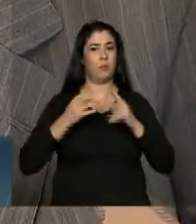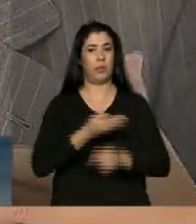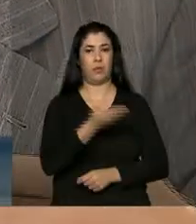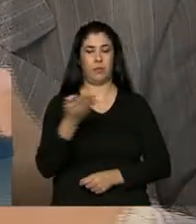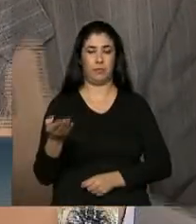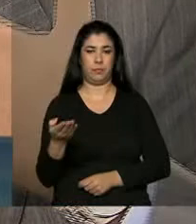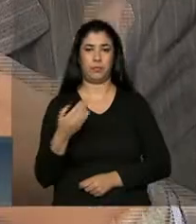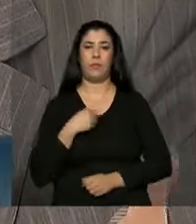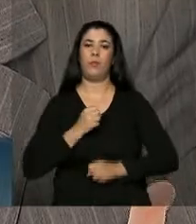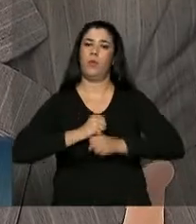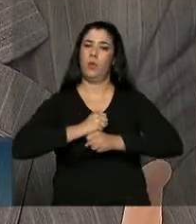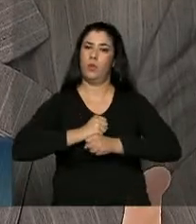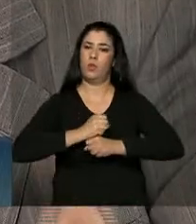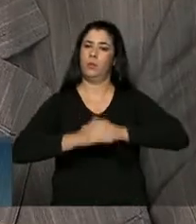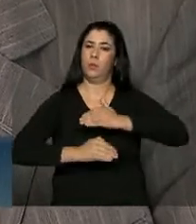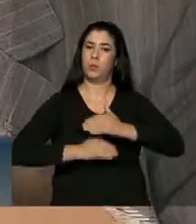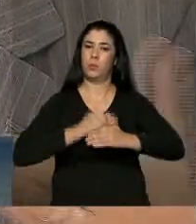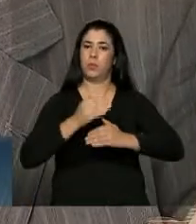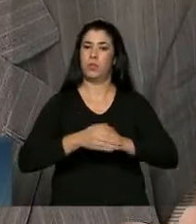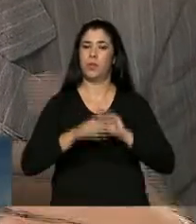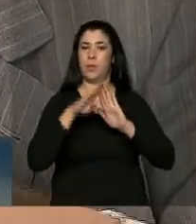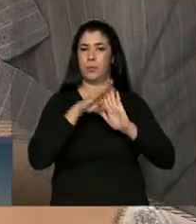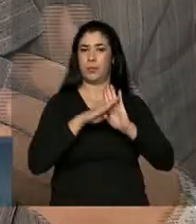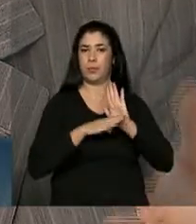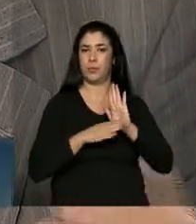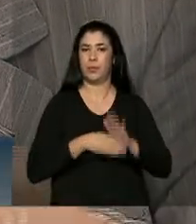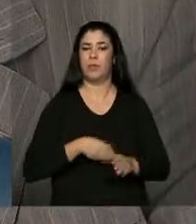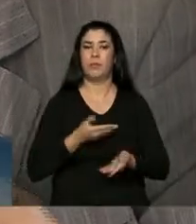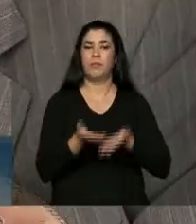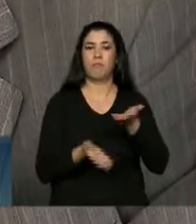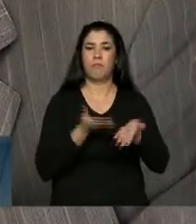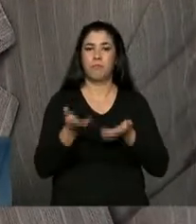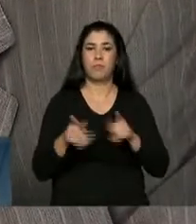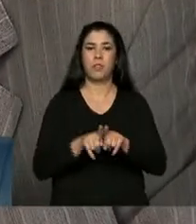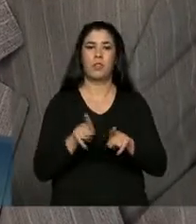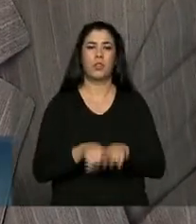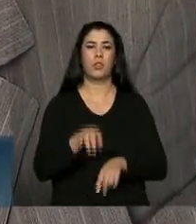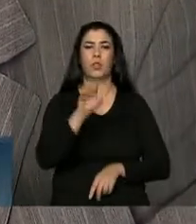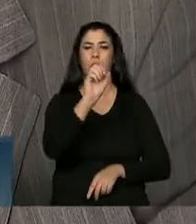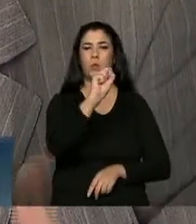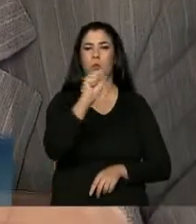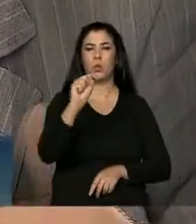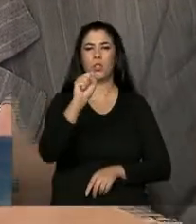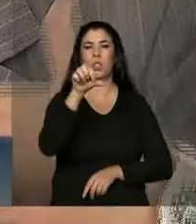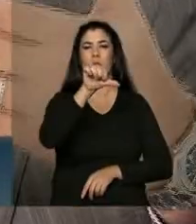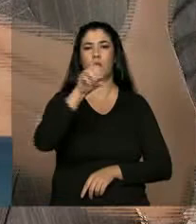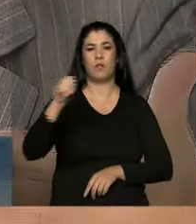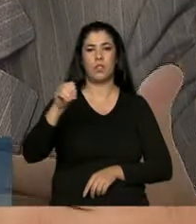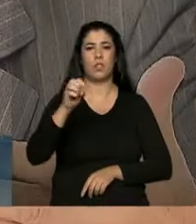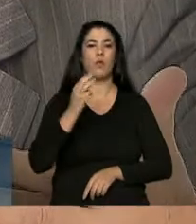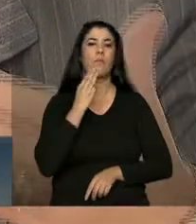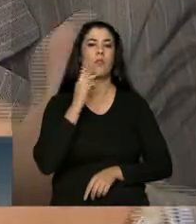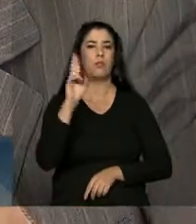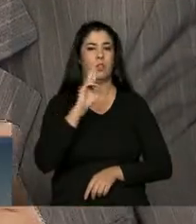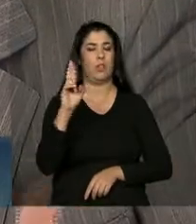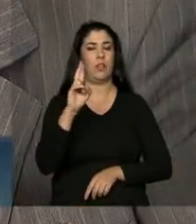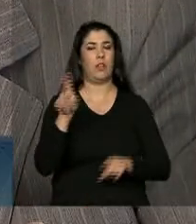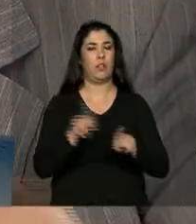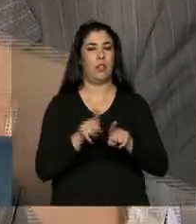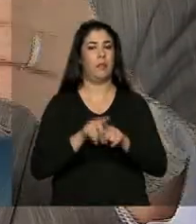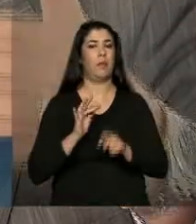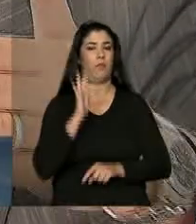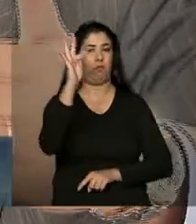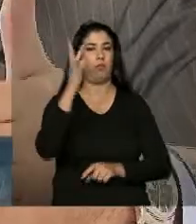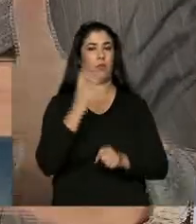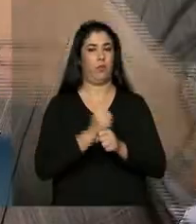cada ano nosso o nosso programa de investimento gira em torno de 800 900 milhões de reais nos próximos quatro anos